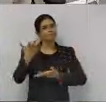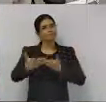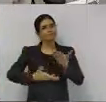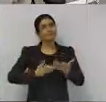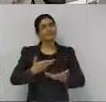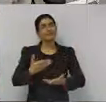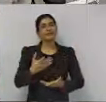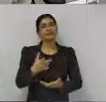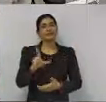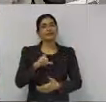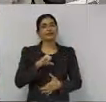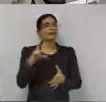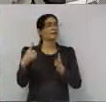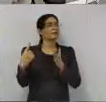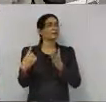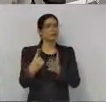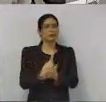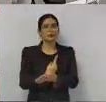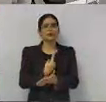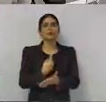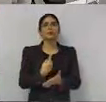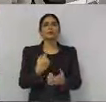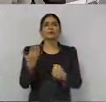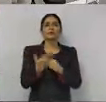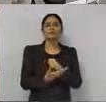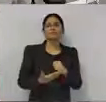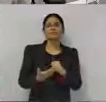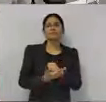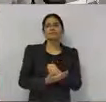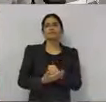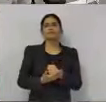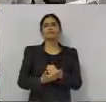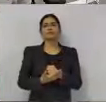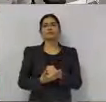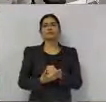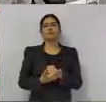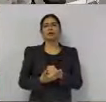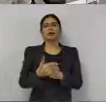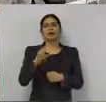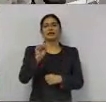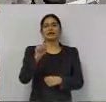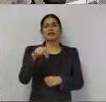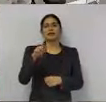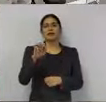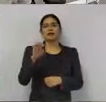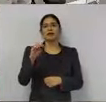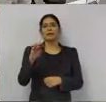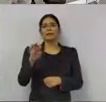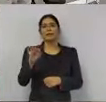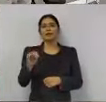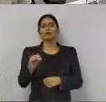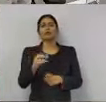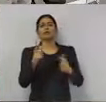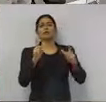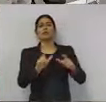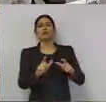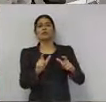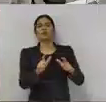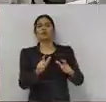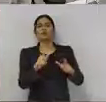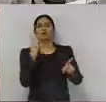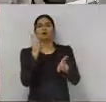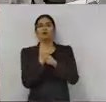pergunta. Aqui, o básico do saneamento encaminha. Onde encontramos o modelo do kit sanitário?